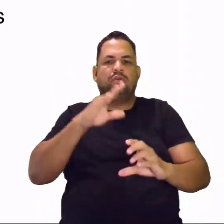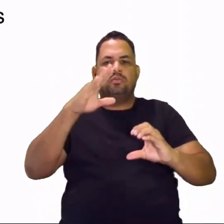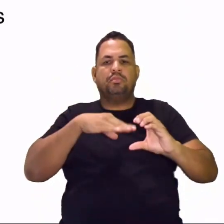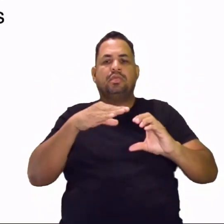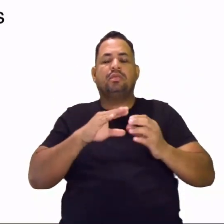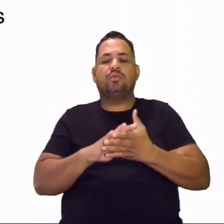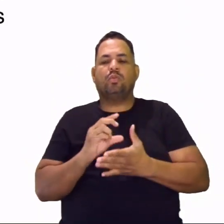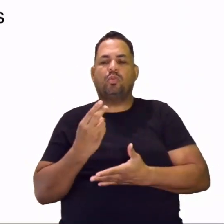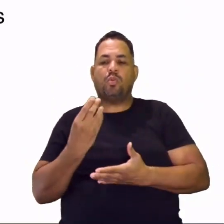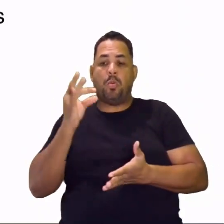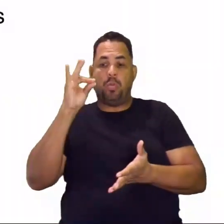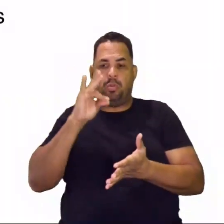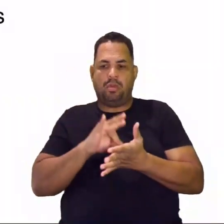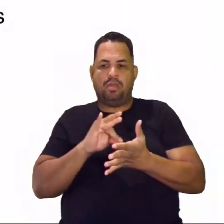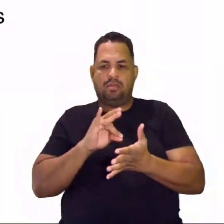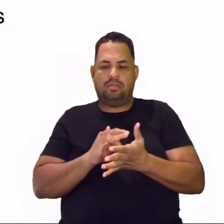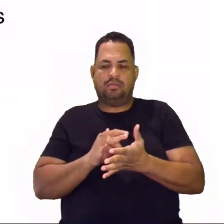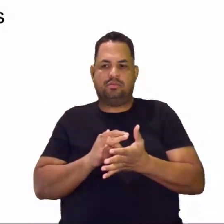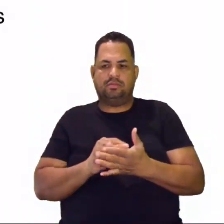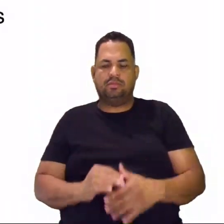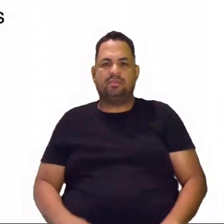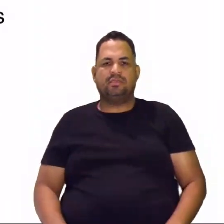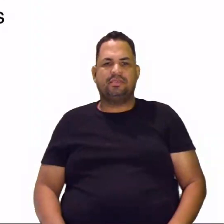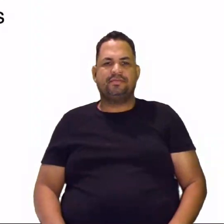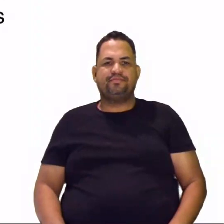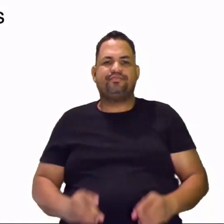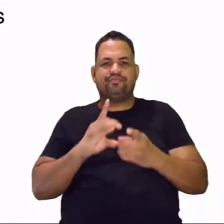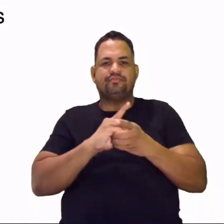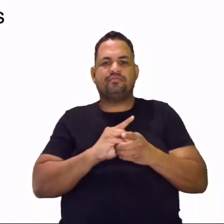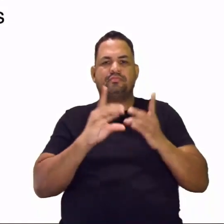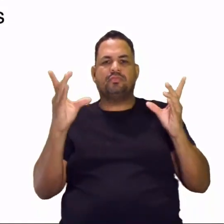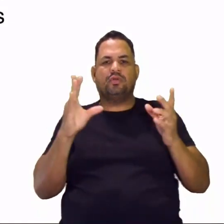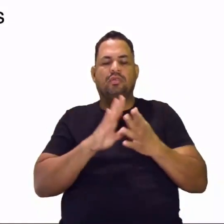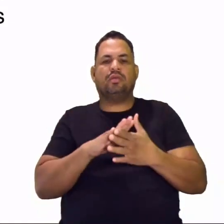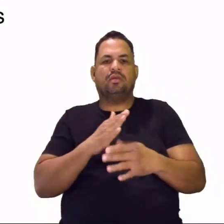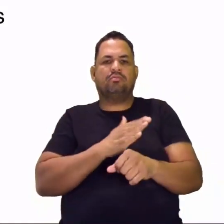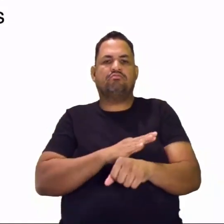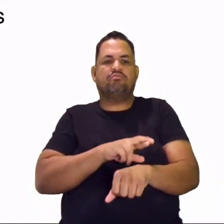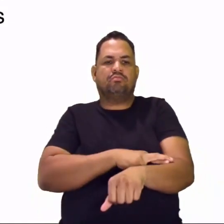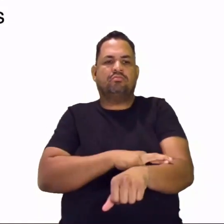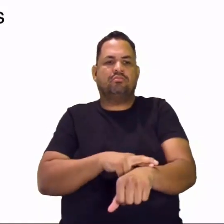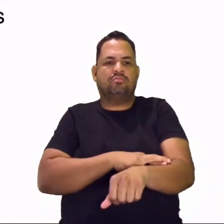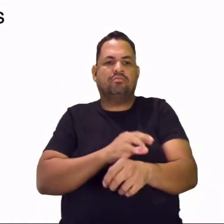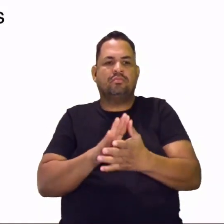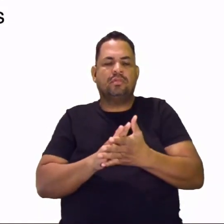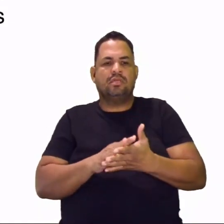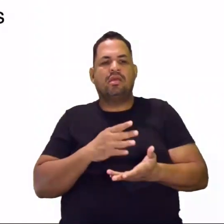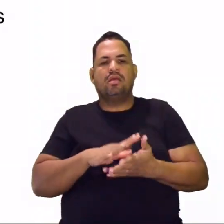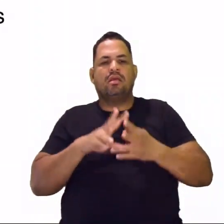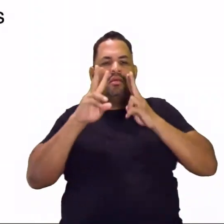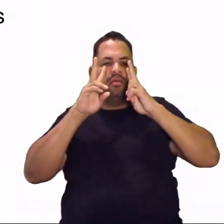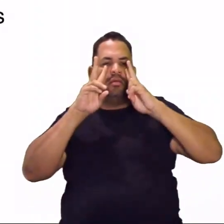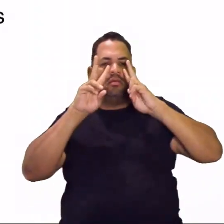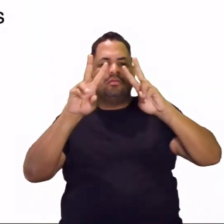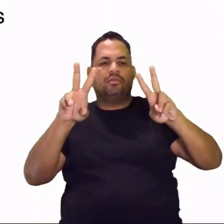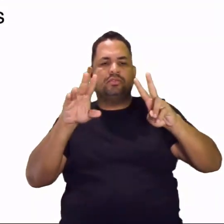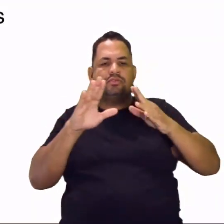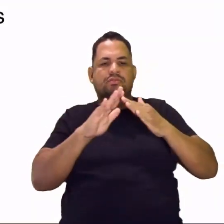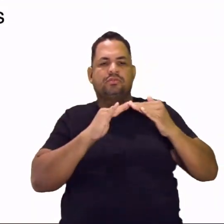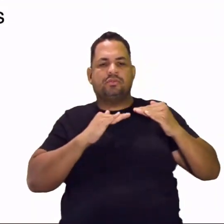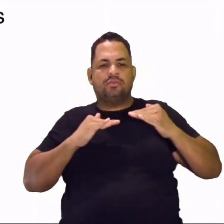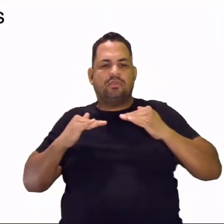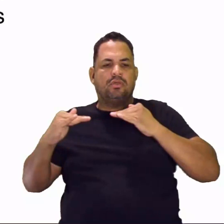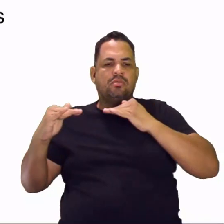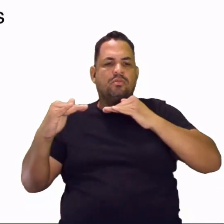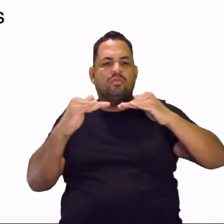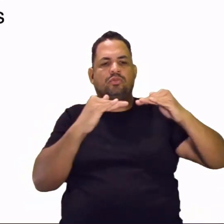ou verdade? Bom, a democracia racial é a visão de convívio harmonioso entre as raças. A partir